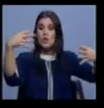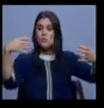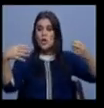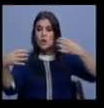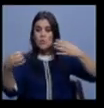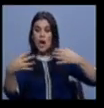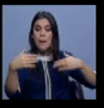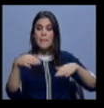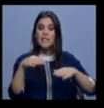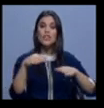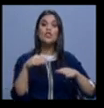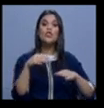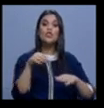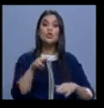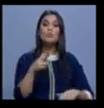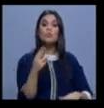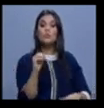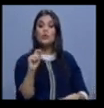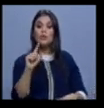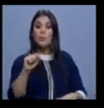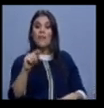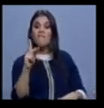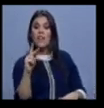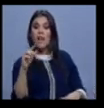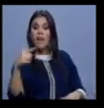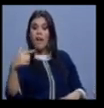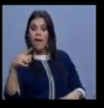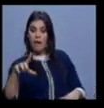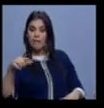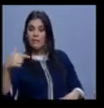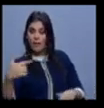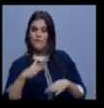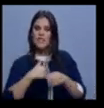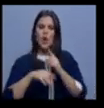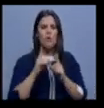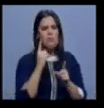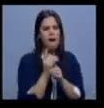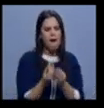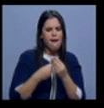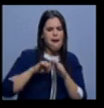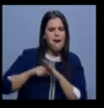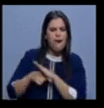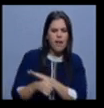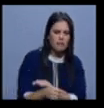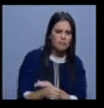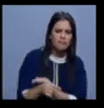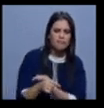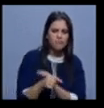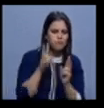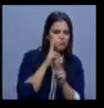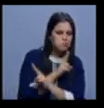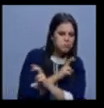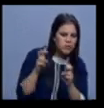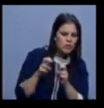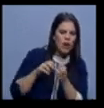e o VLT fizeram foi algo muitíssimo mais ambicioso. Foi fazer o espectro, foi registrar o espectro